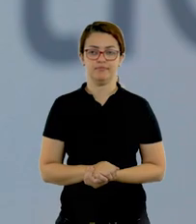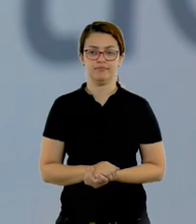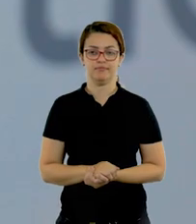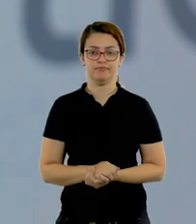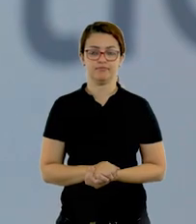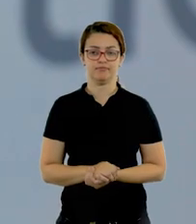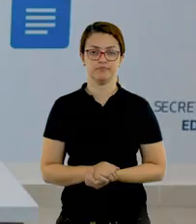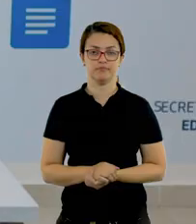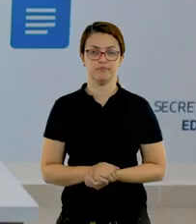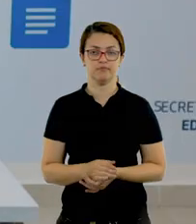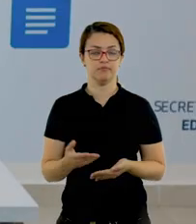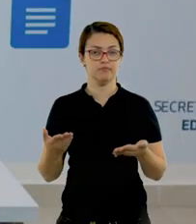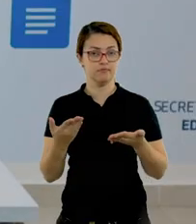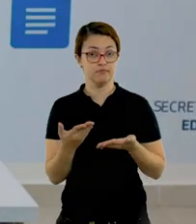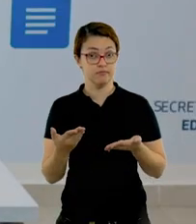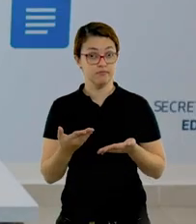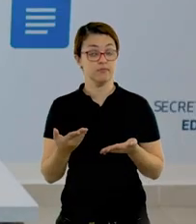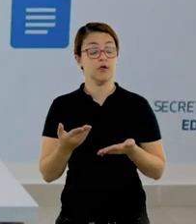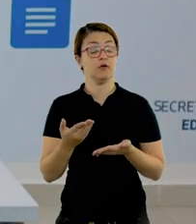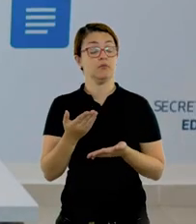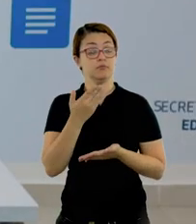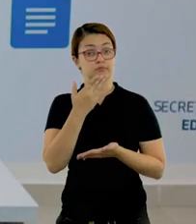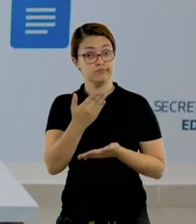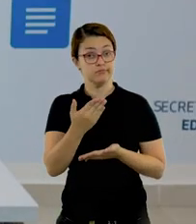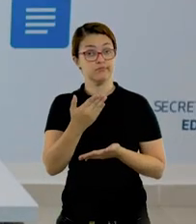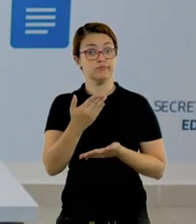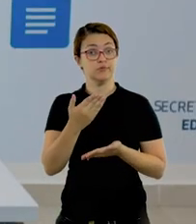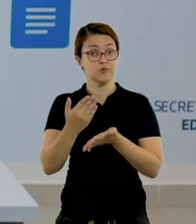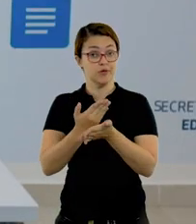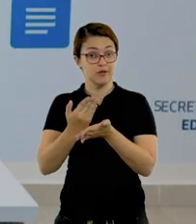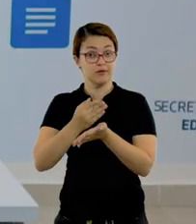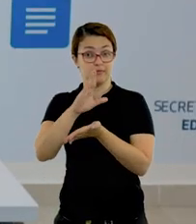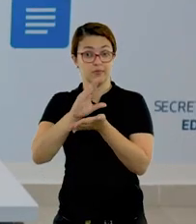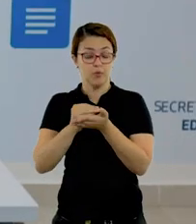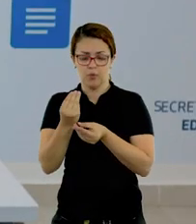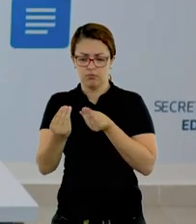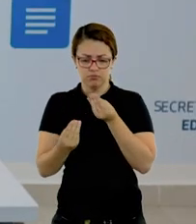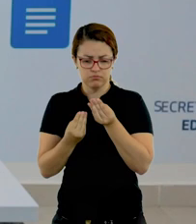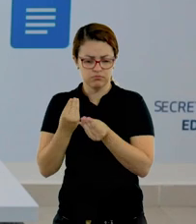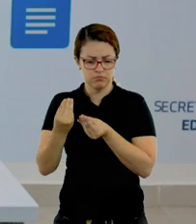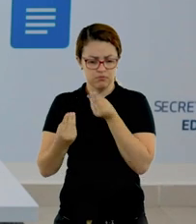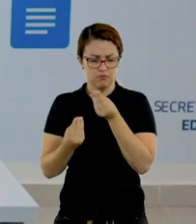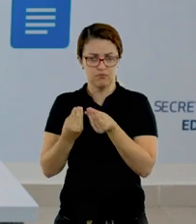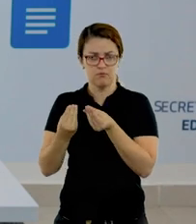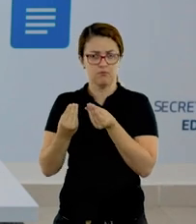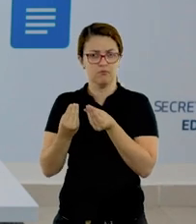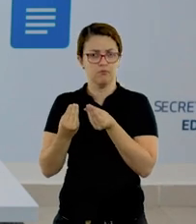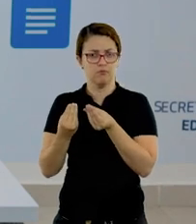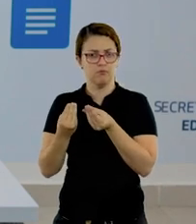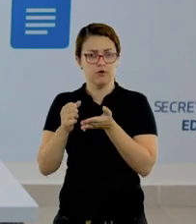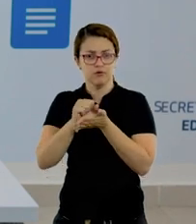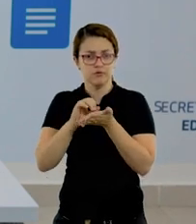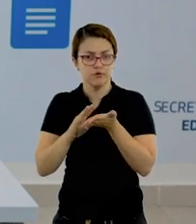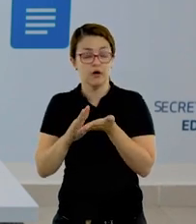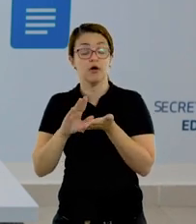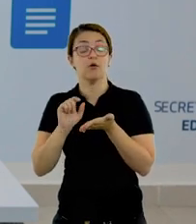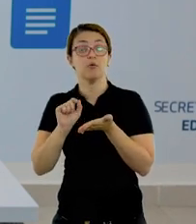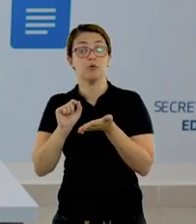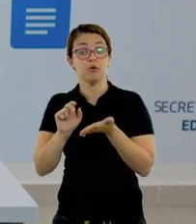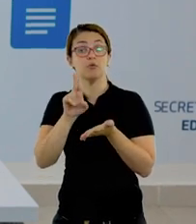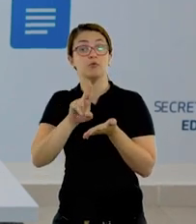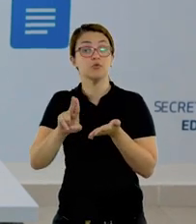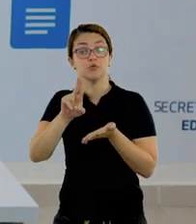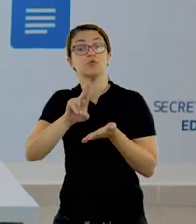tá bom? Aqui, ó, vou pedir para vocês estarem registrando no caderno, faz um esboço, né, de como vocês fizeram